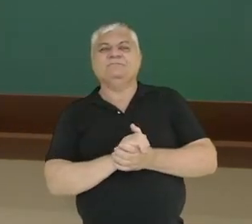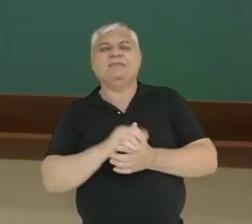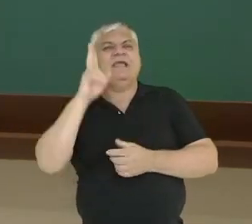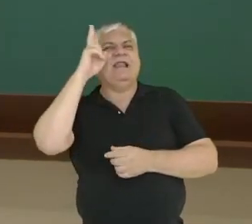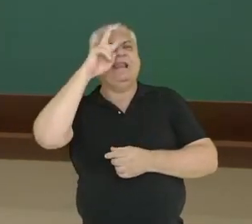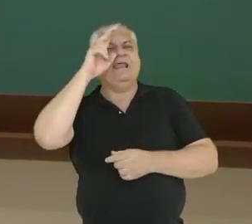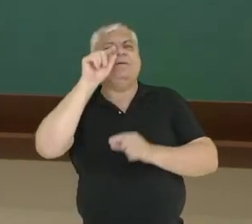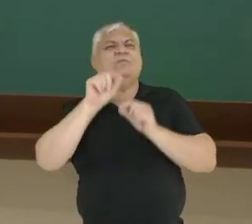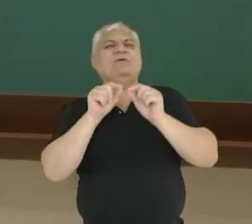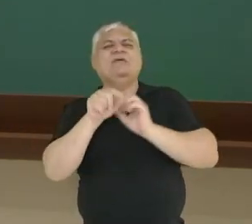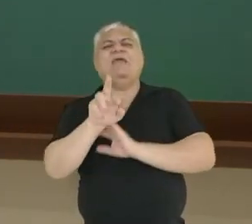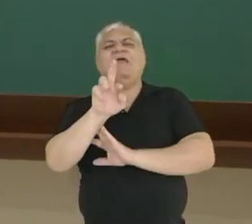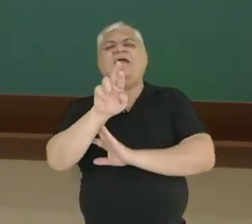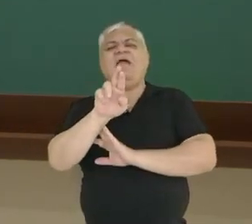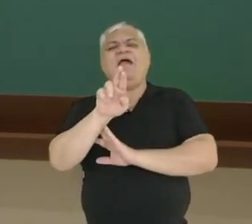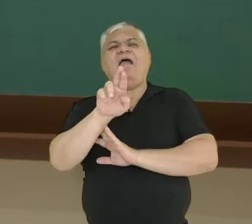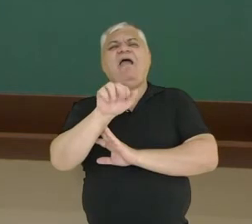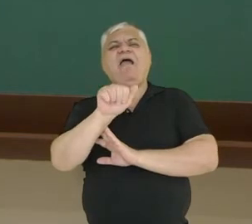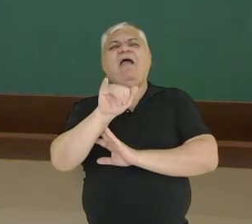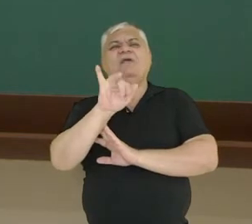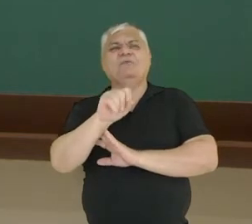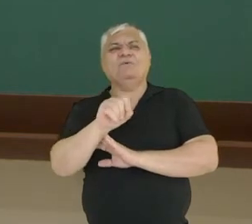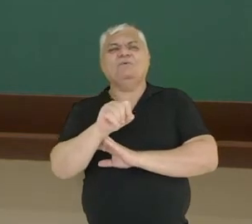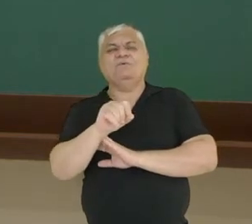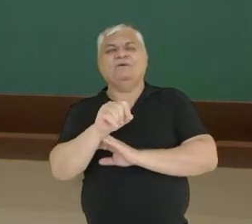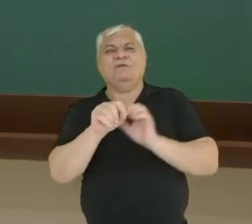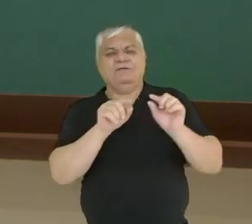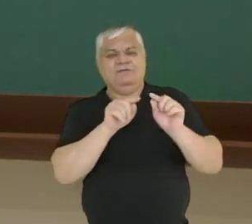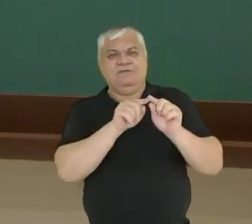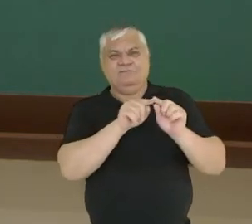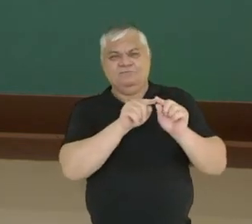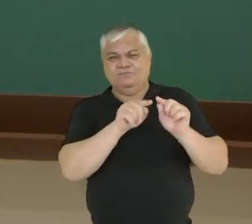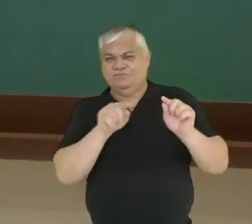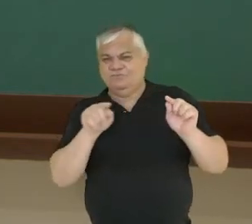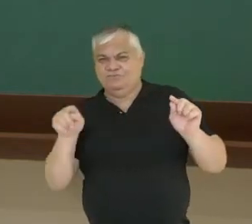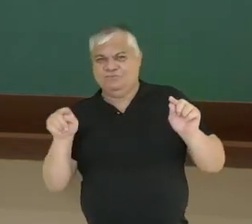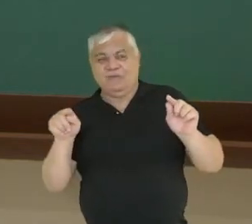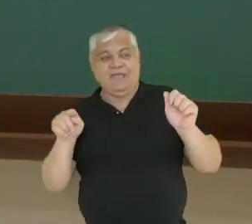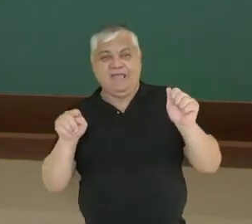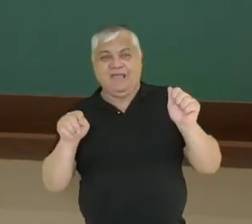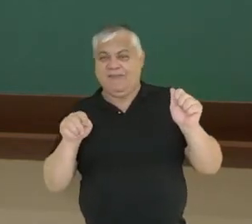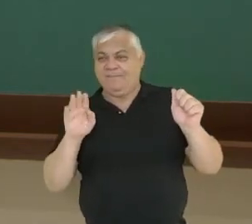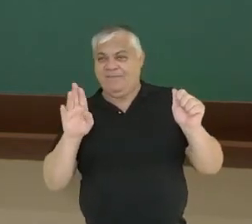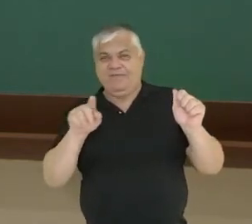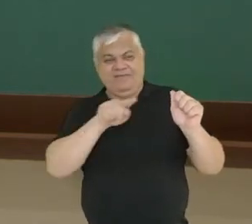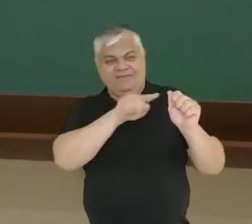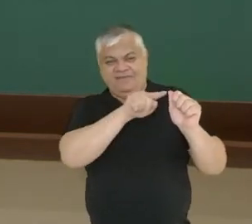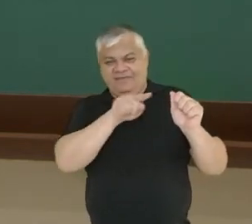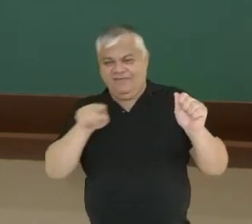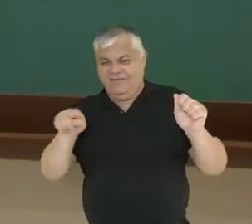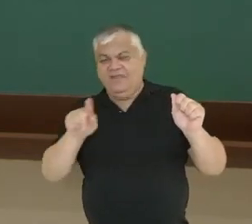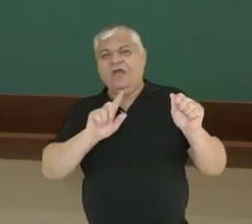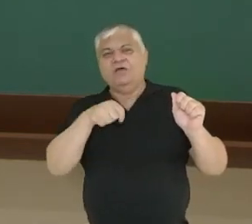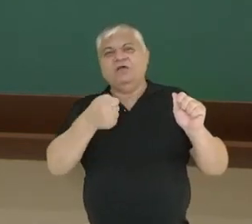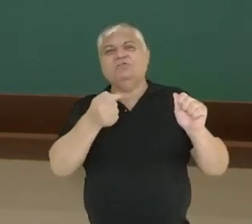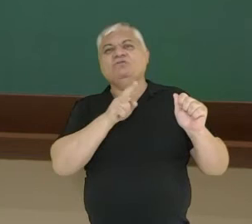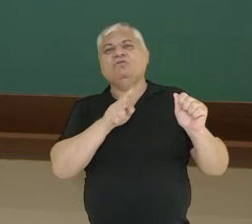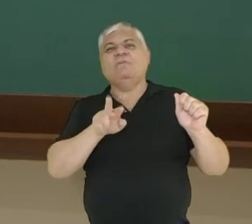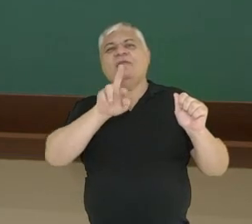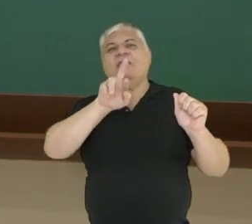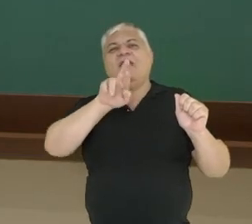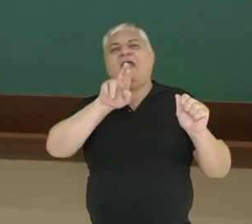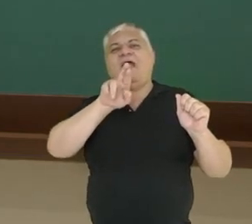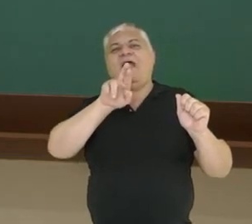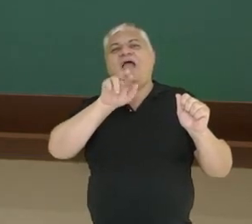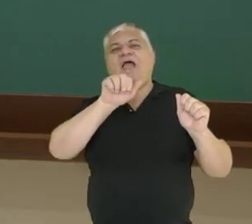que é o raio? O raio é essa distânciazinha, ó, de A até B, ou seja, de A até